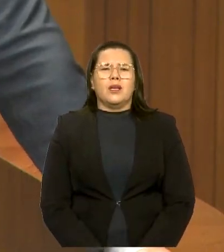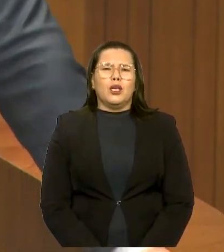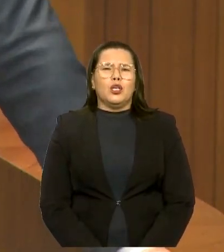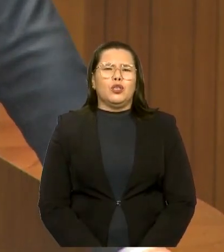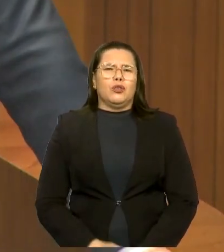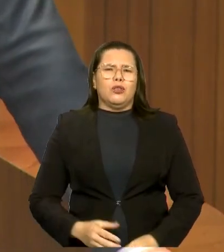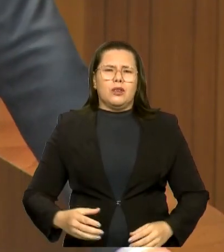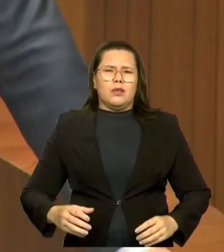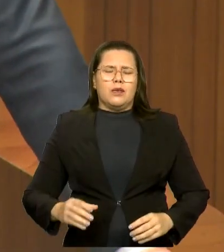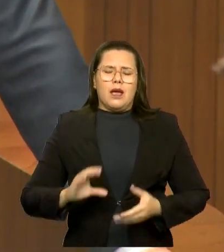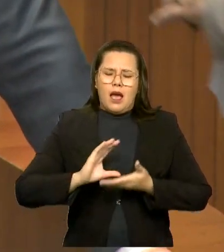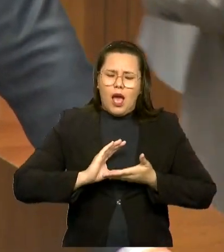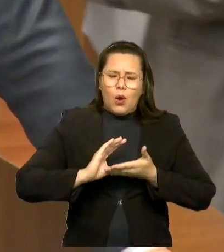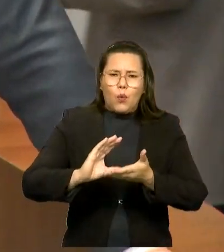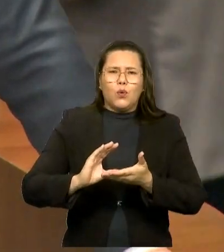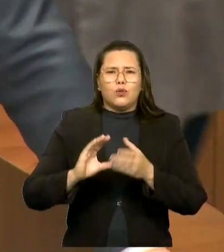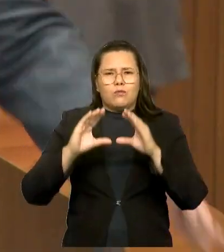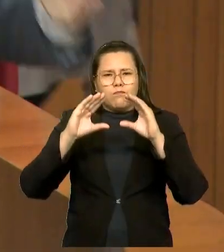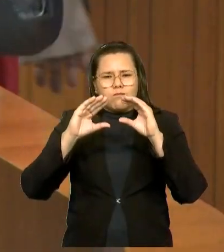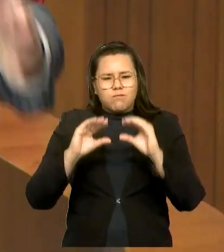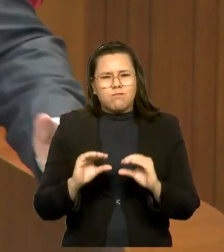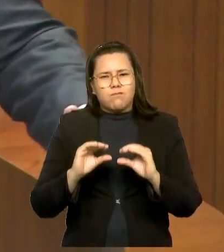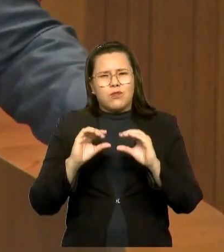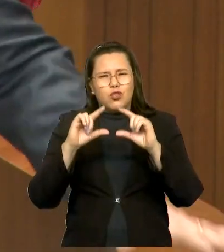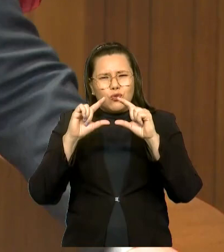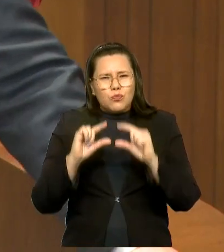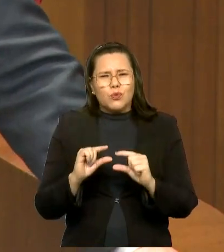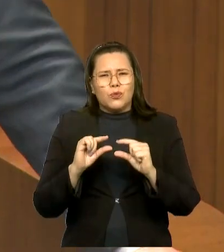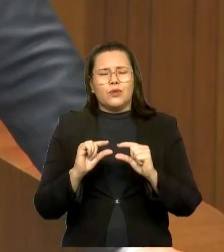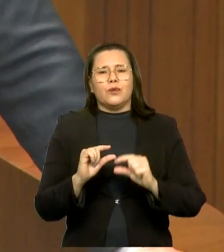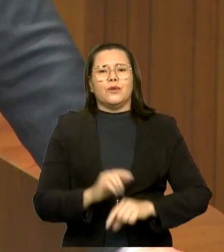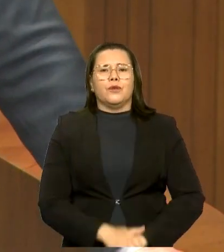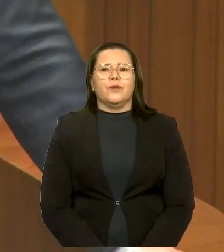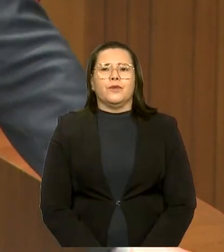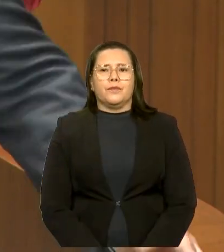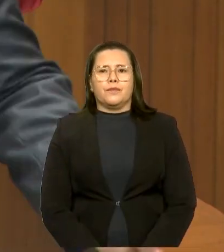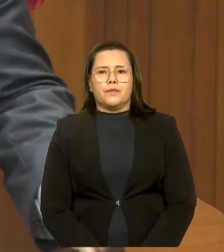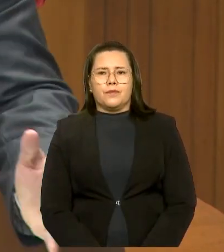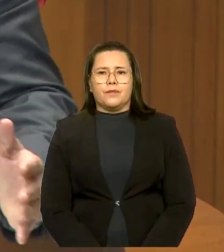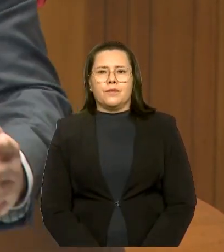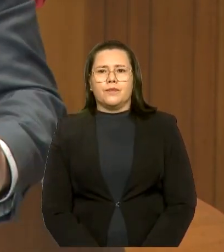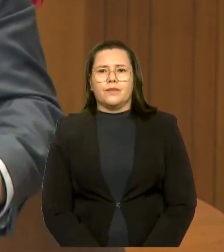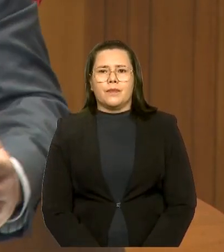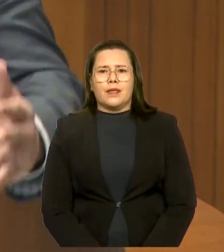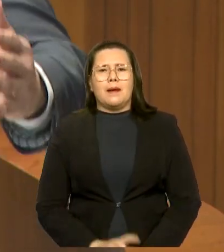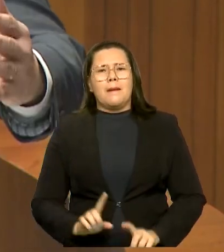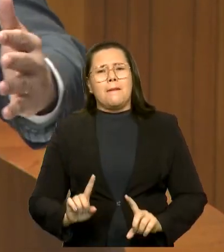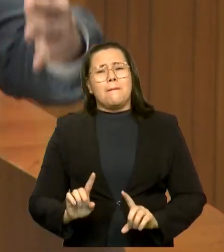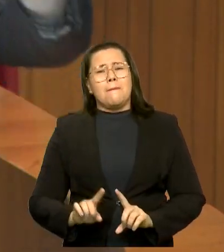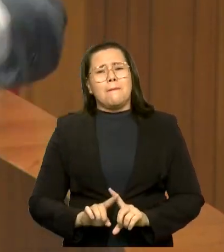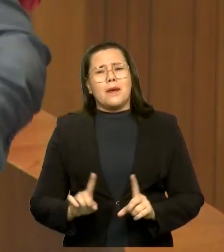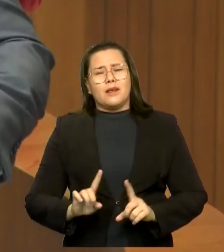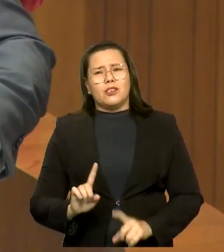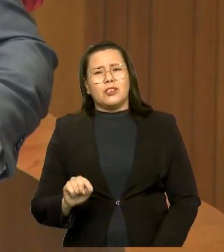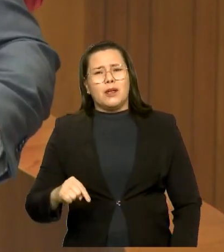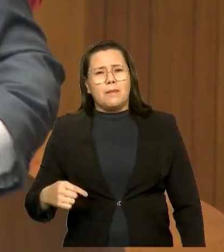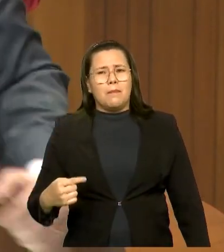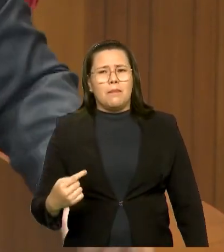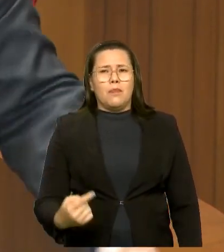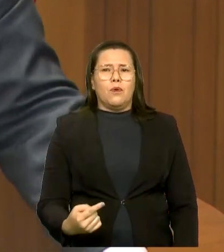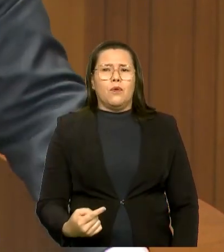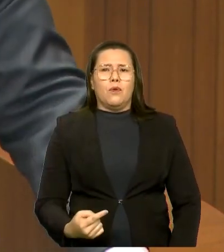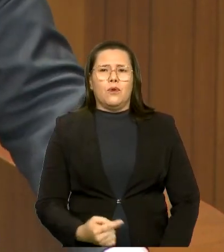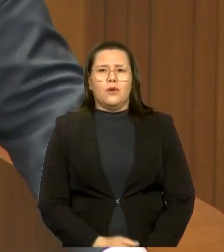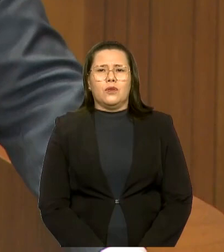que as vacas foram embora. Já não havia mais vacas, mas ainda tinha um pasto, deputado Júlio Mendonça. E, infelizmente, quando a gente achava que já tinha visto